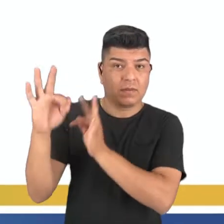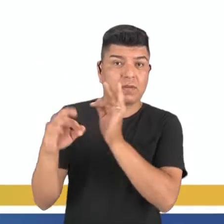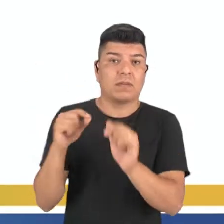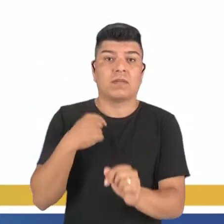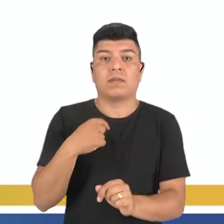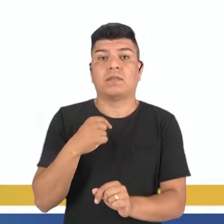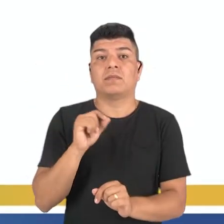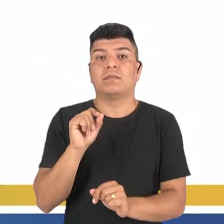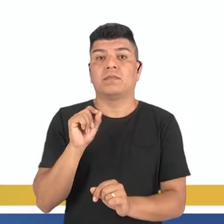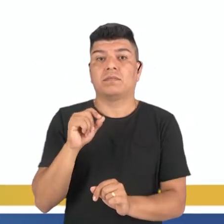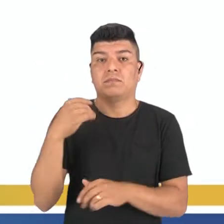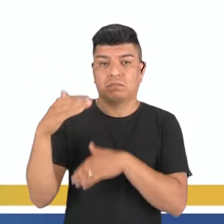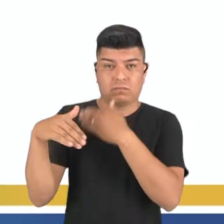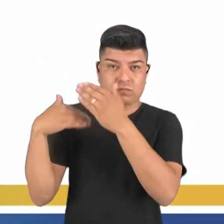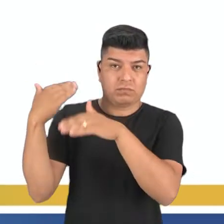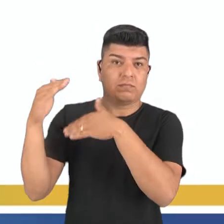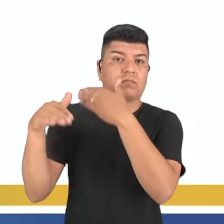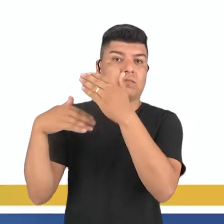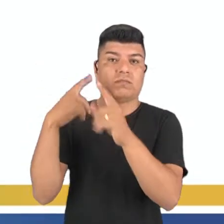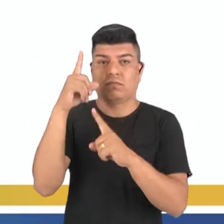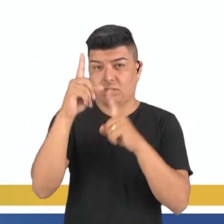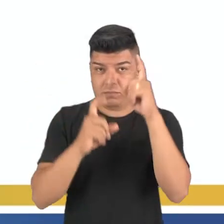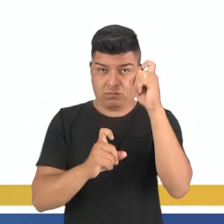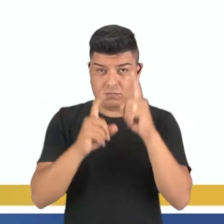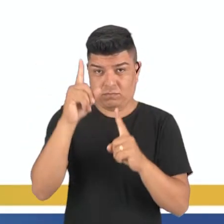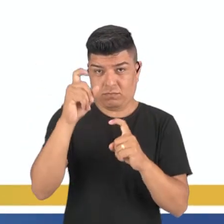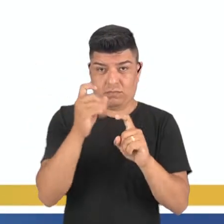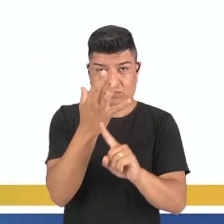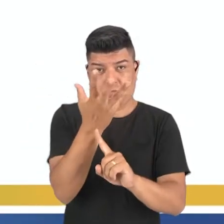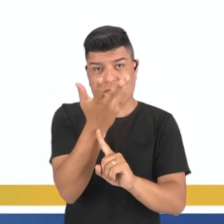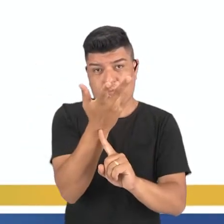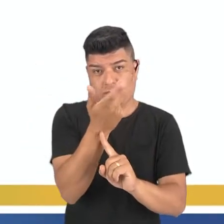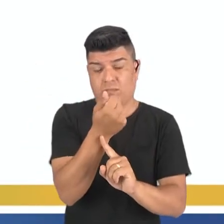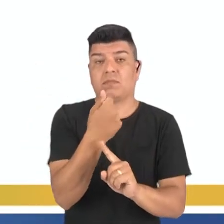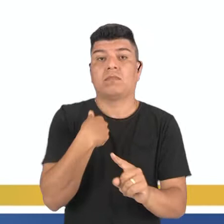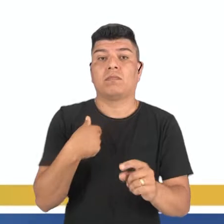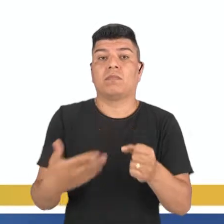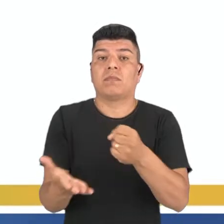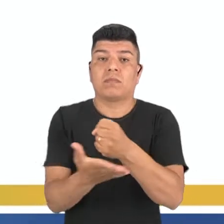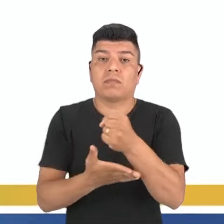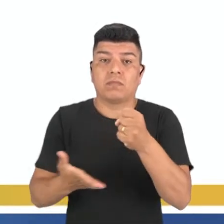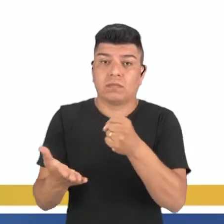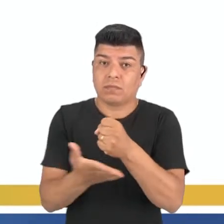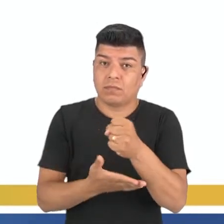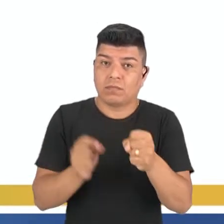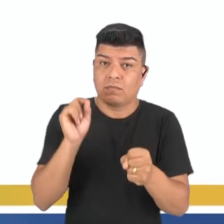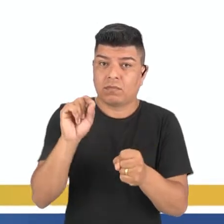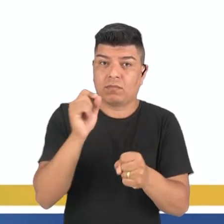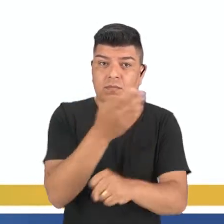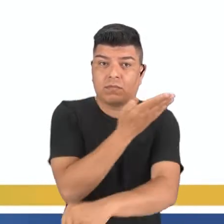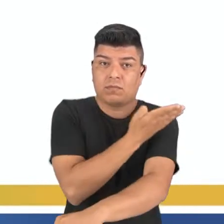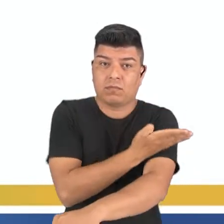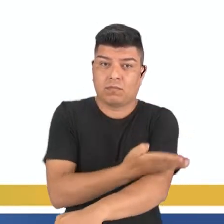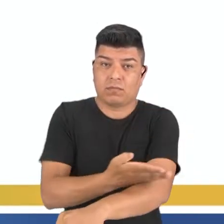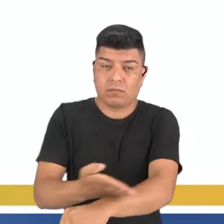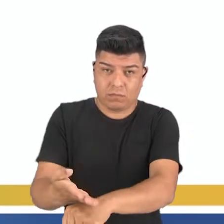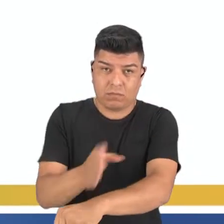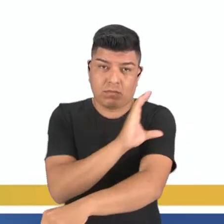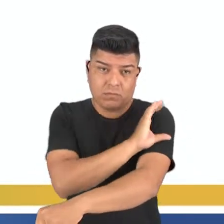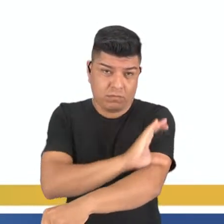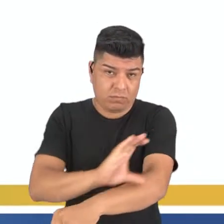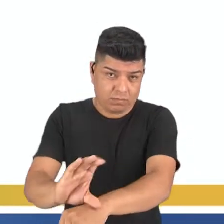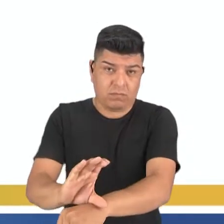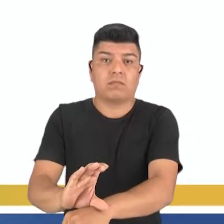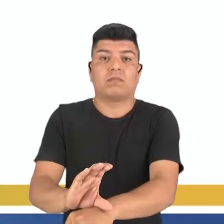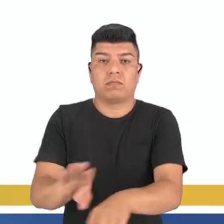uma forma de desenvolver essa expressão artística com base em tradições e